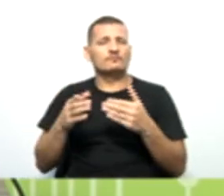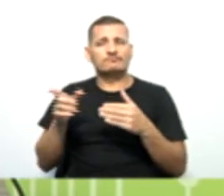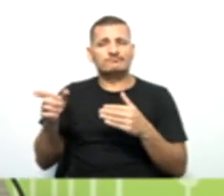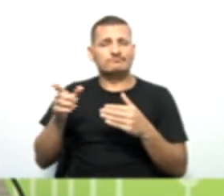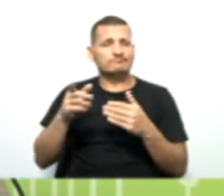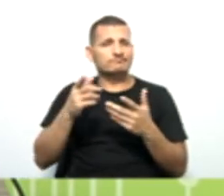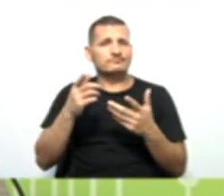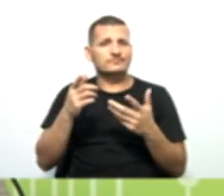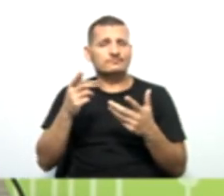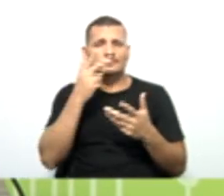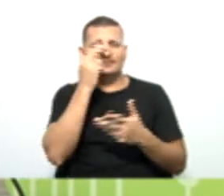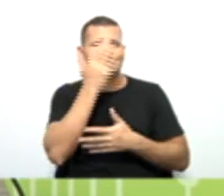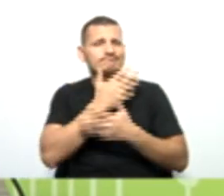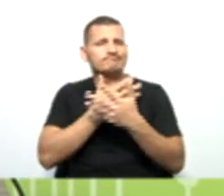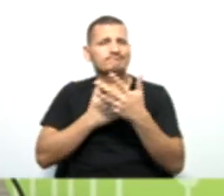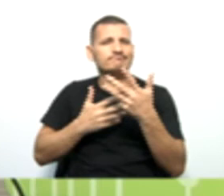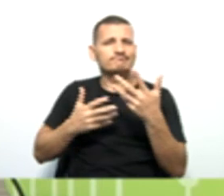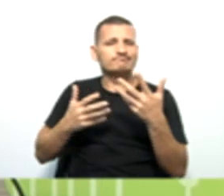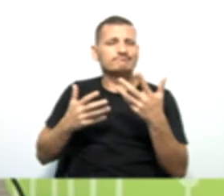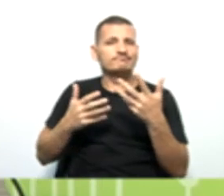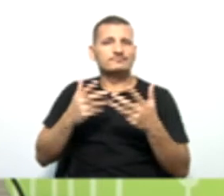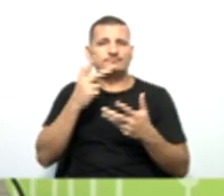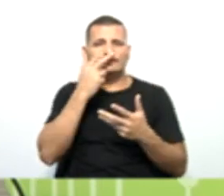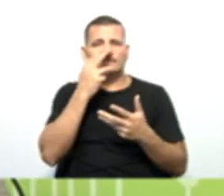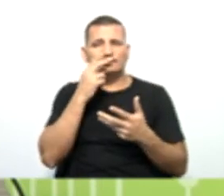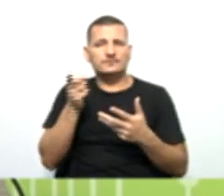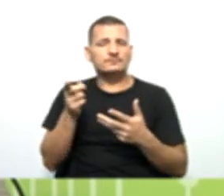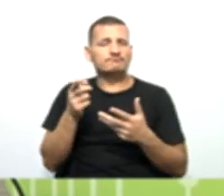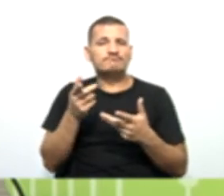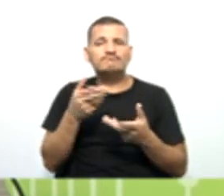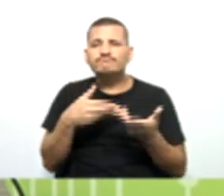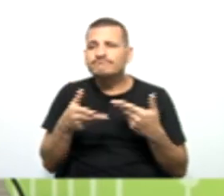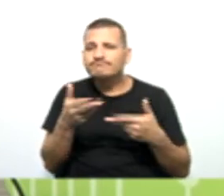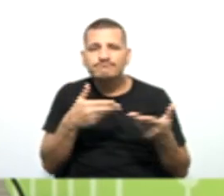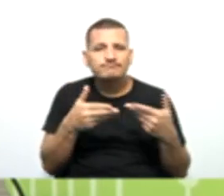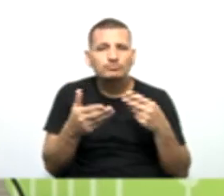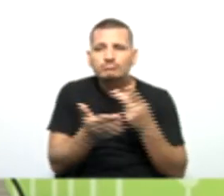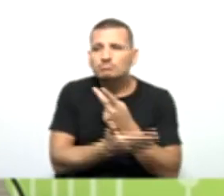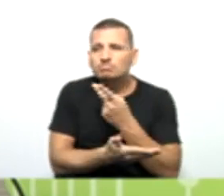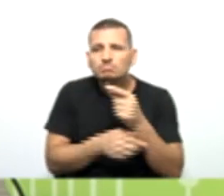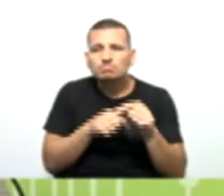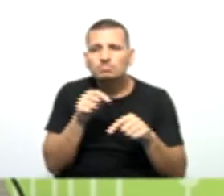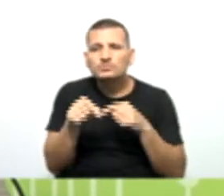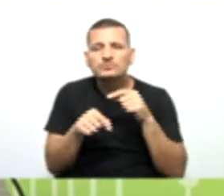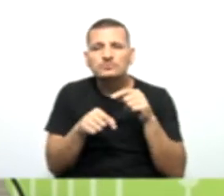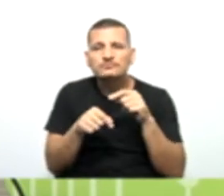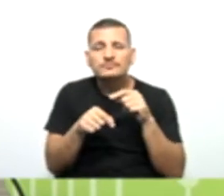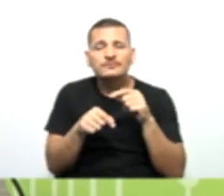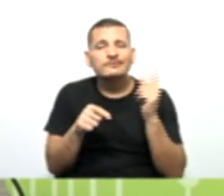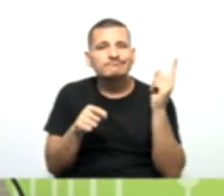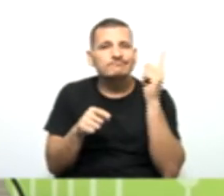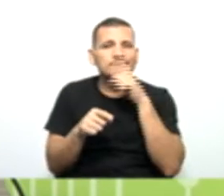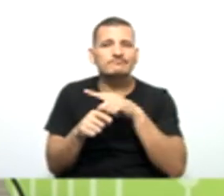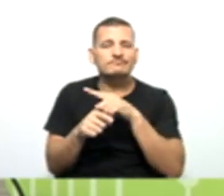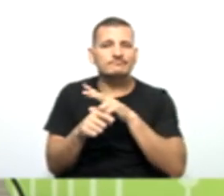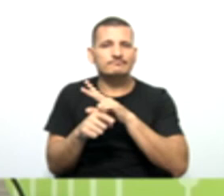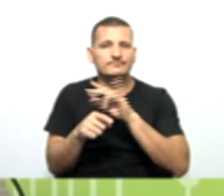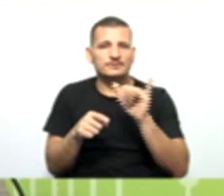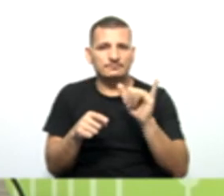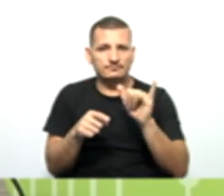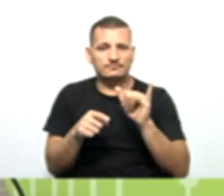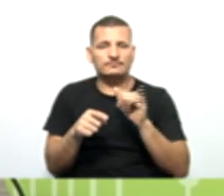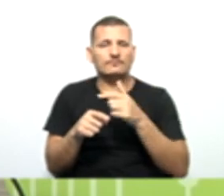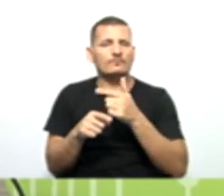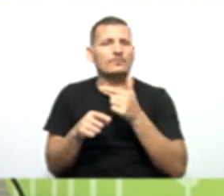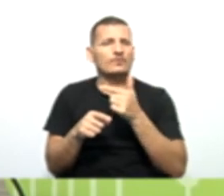alheia às execuções, não vai se inteirar daquilo que está acontecendo, e às vezes vai falhar.